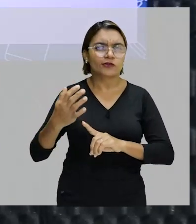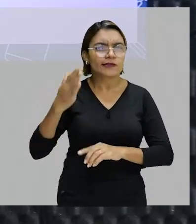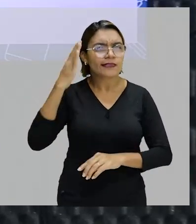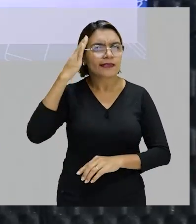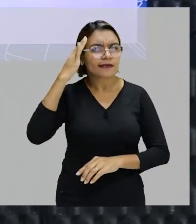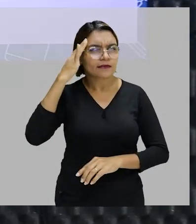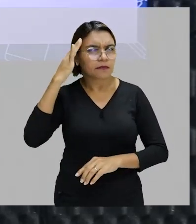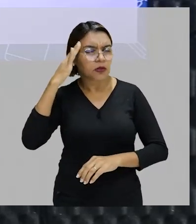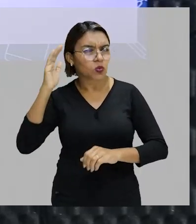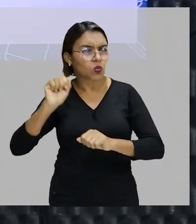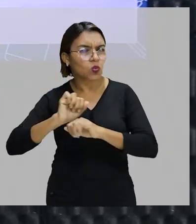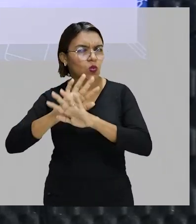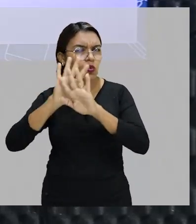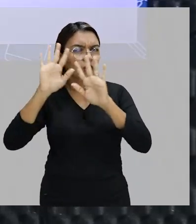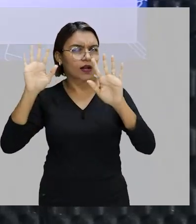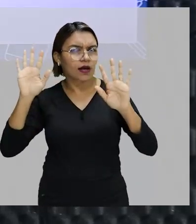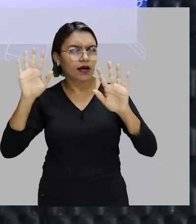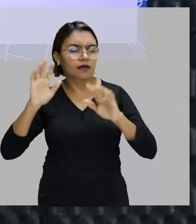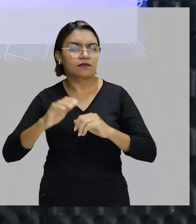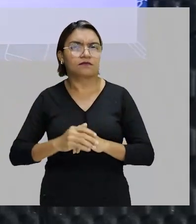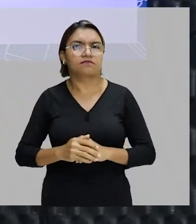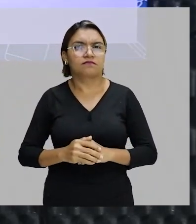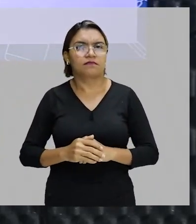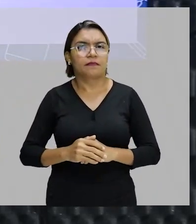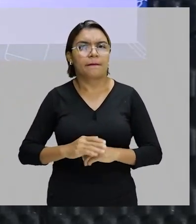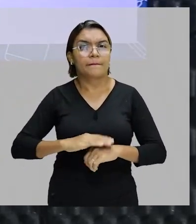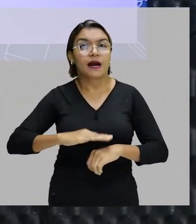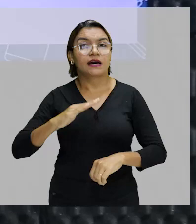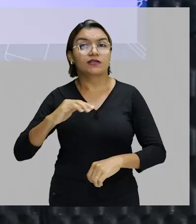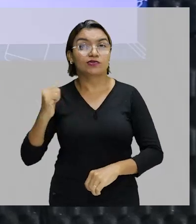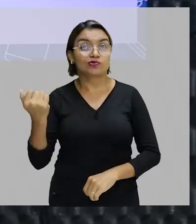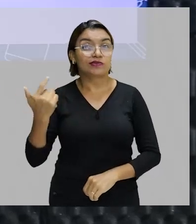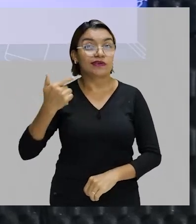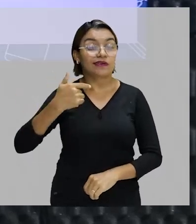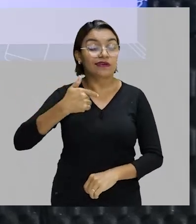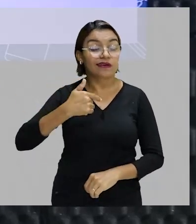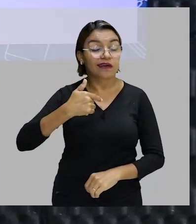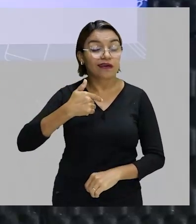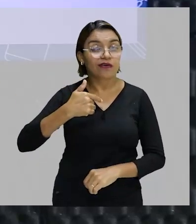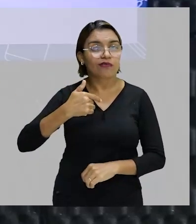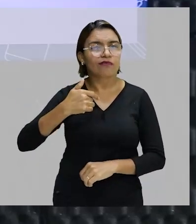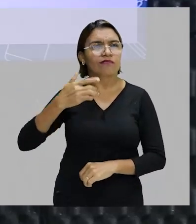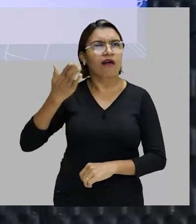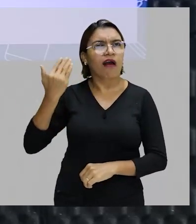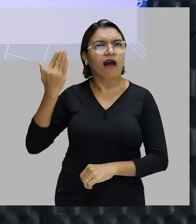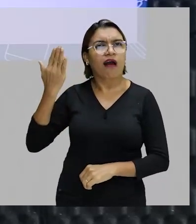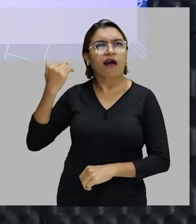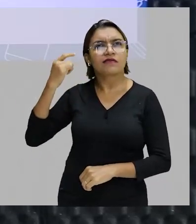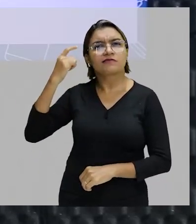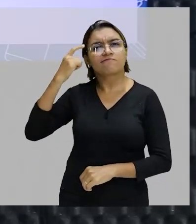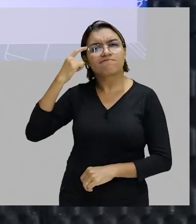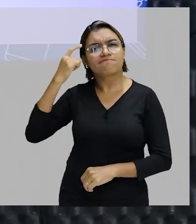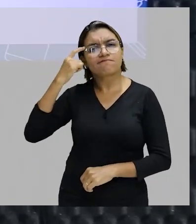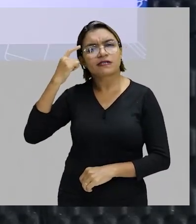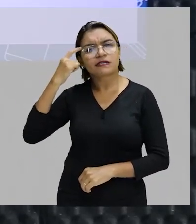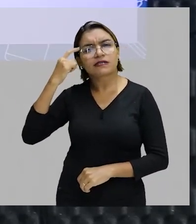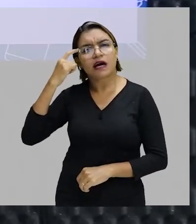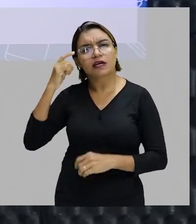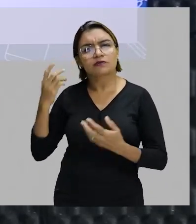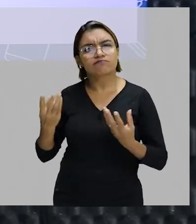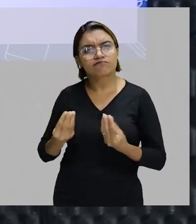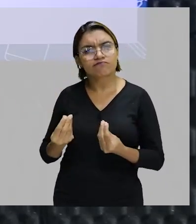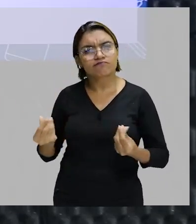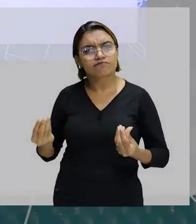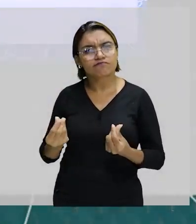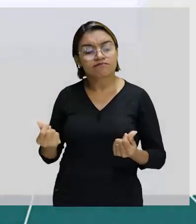melhor entendimento do que eu já tinha tido, ou que eu tinha tido a respeito de algo. Bom,